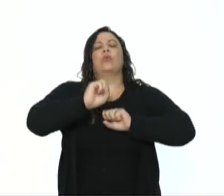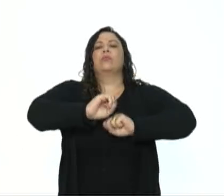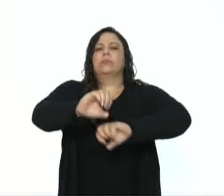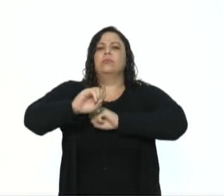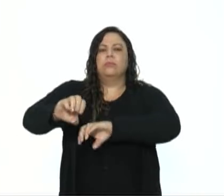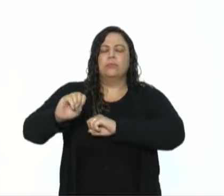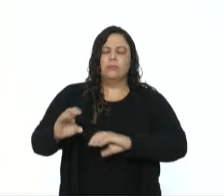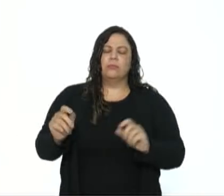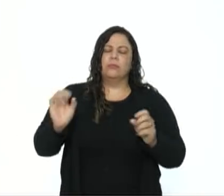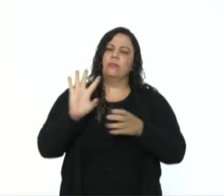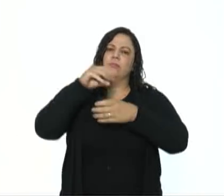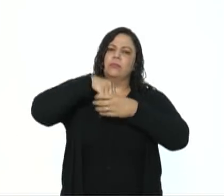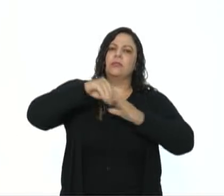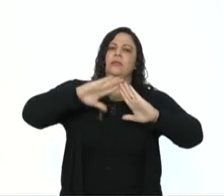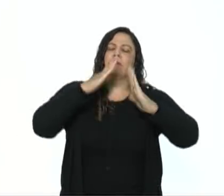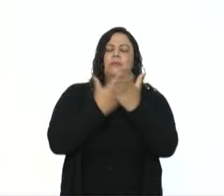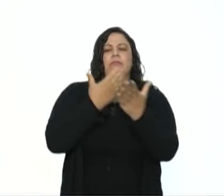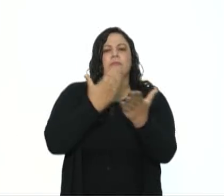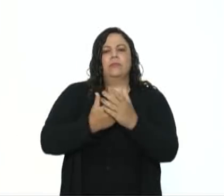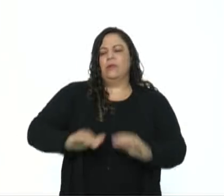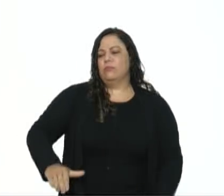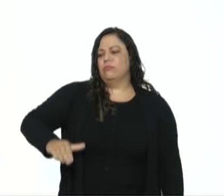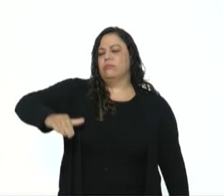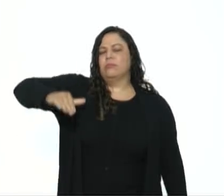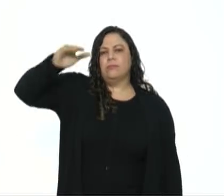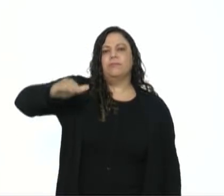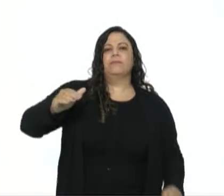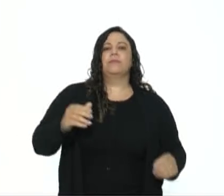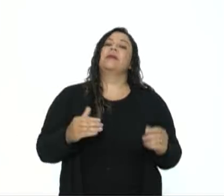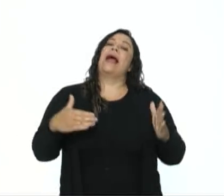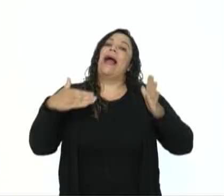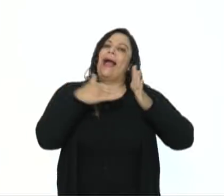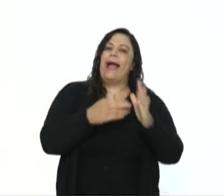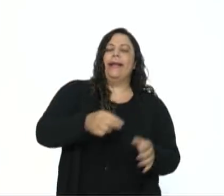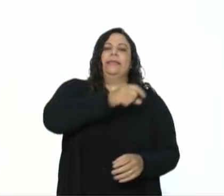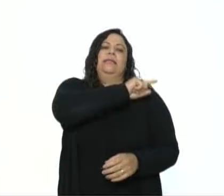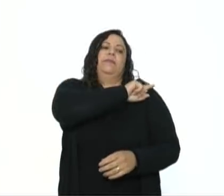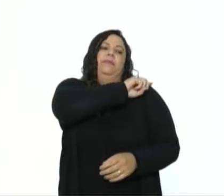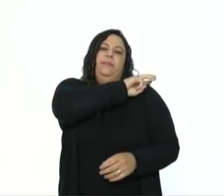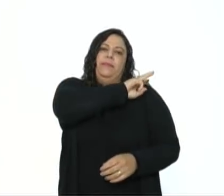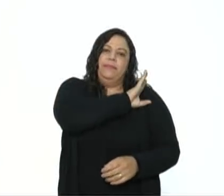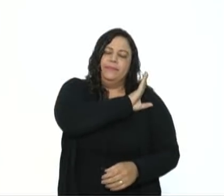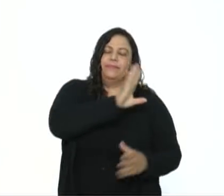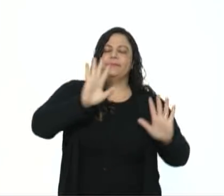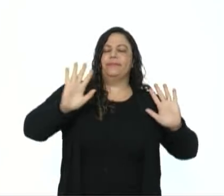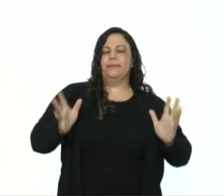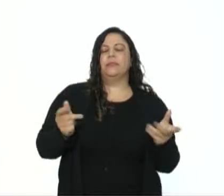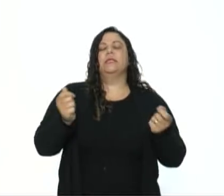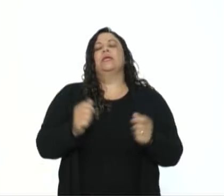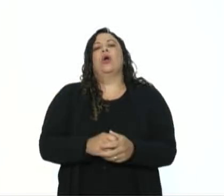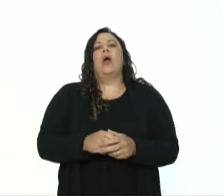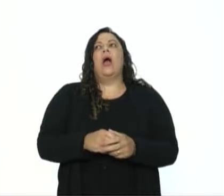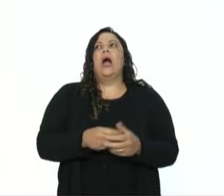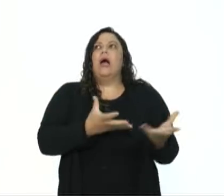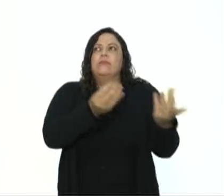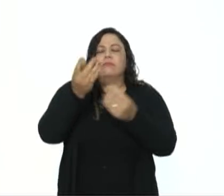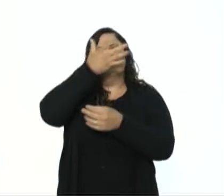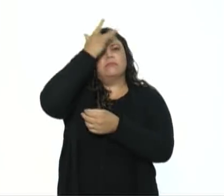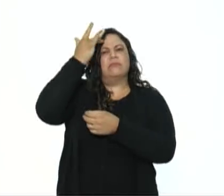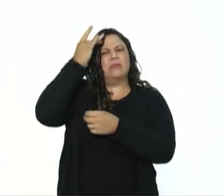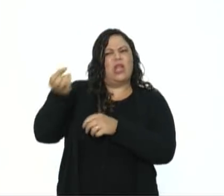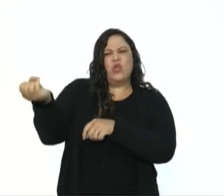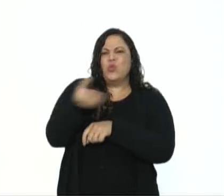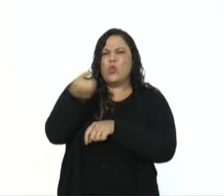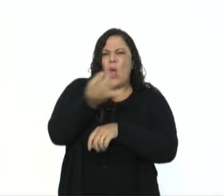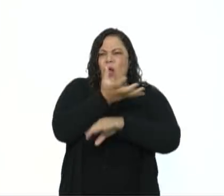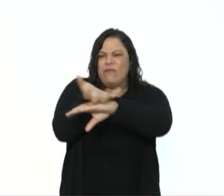nas escolas, desde a educação infantil até o médio, muitos acharam que se trataria de uma nova disciplina a